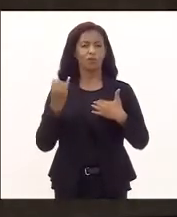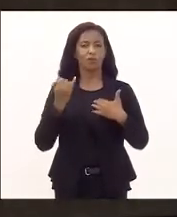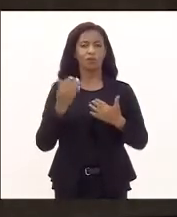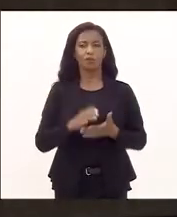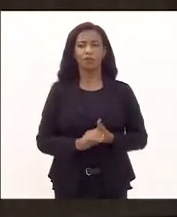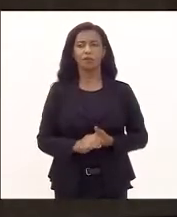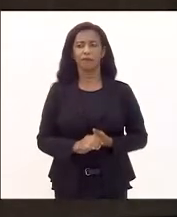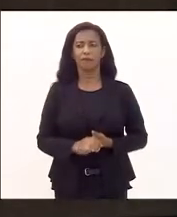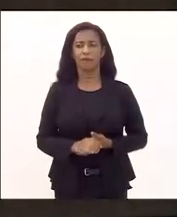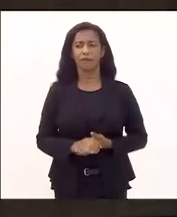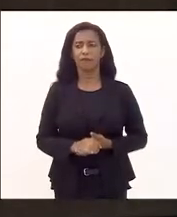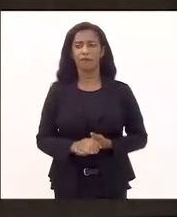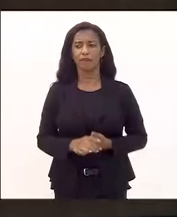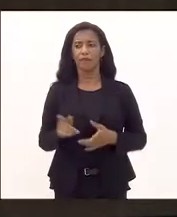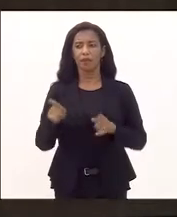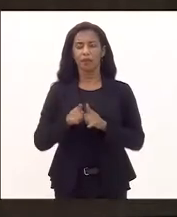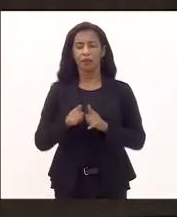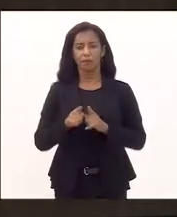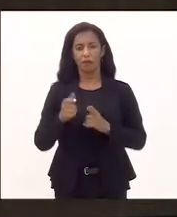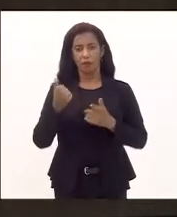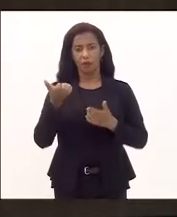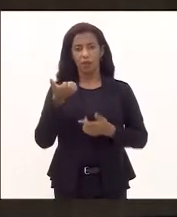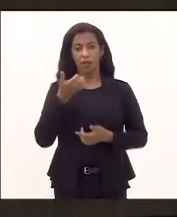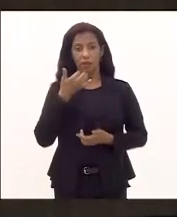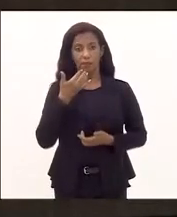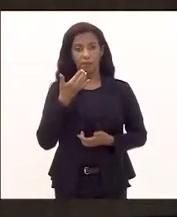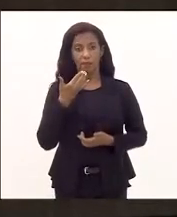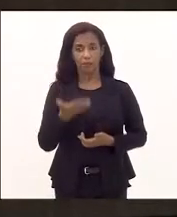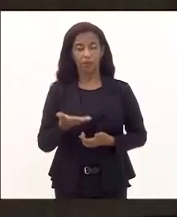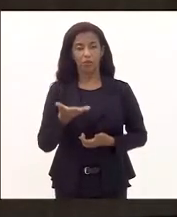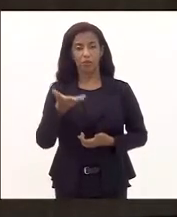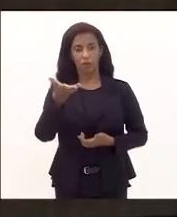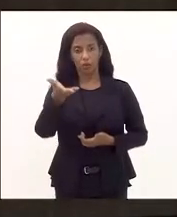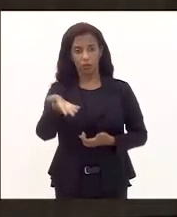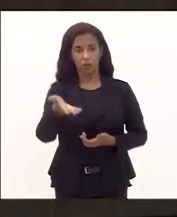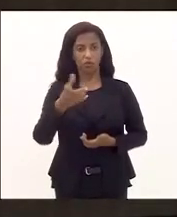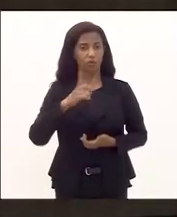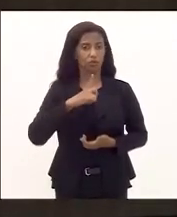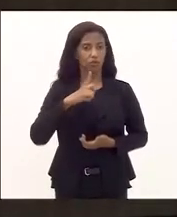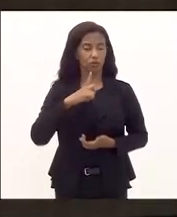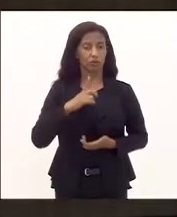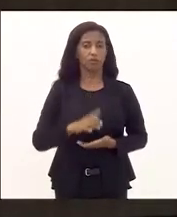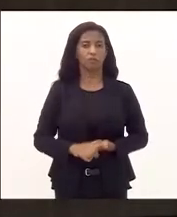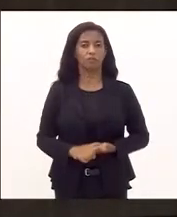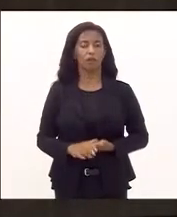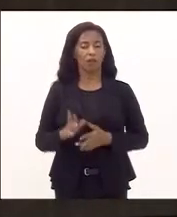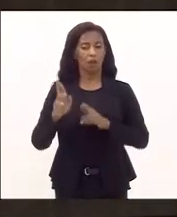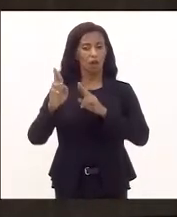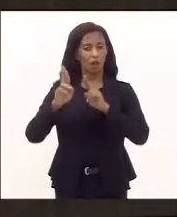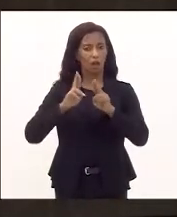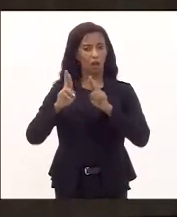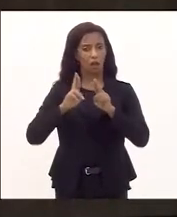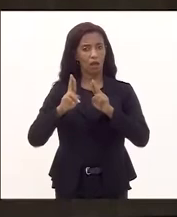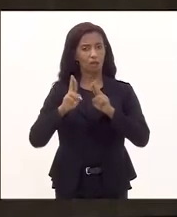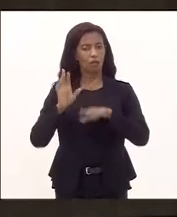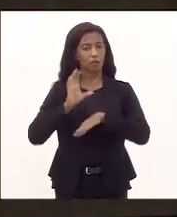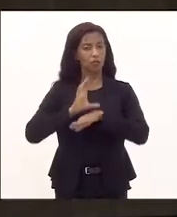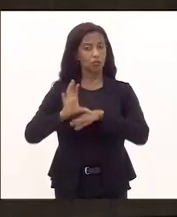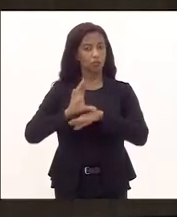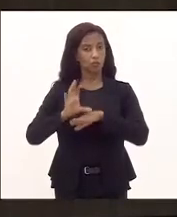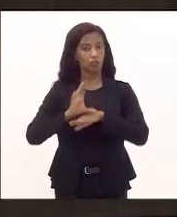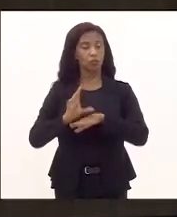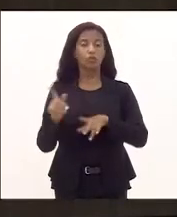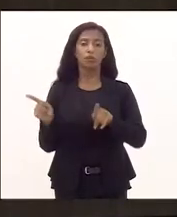fundamental. O que eu queria também pedir é que, quando Vossa Excelência tiver a relação dos cursos,